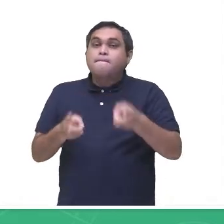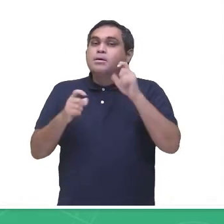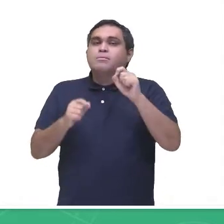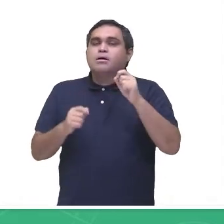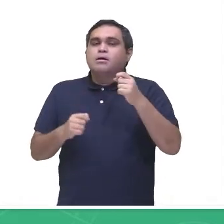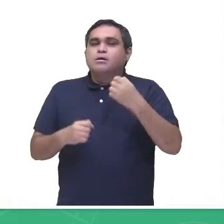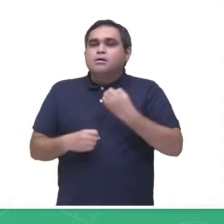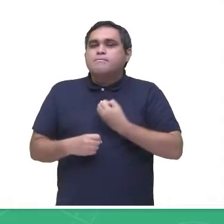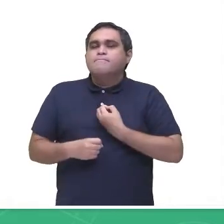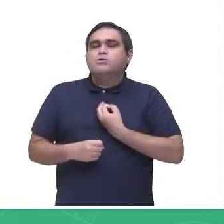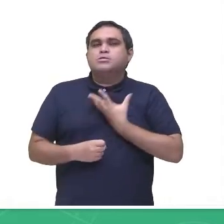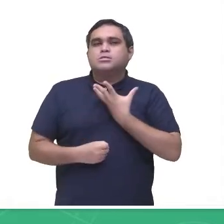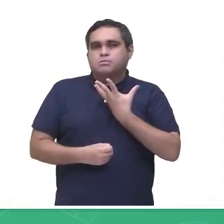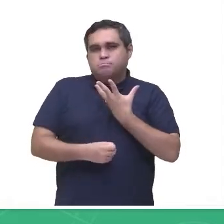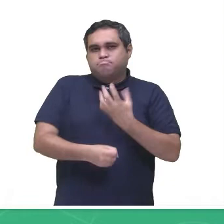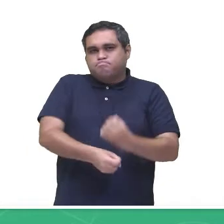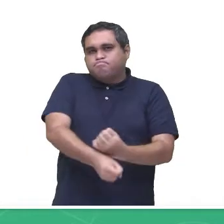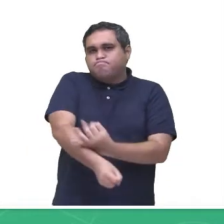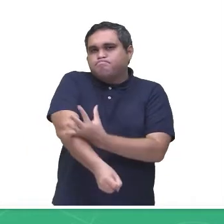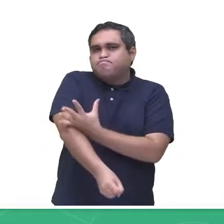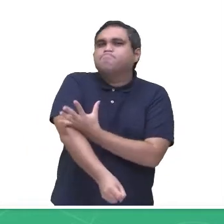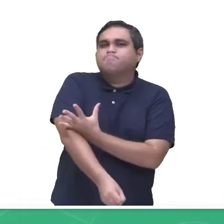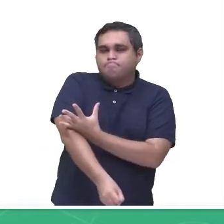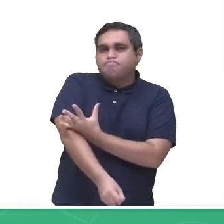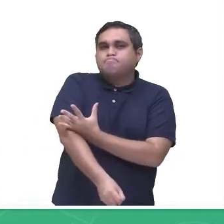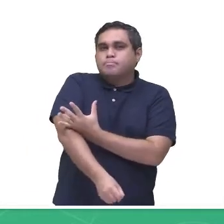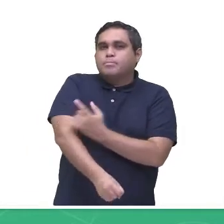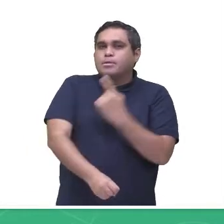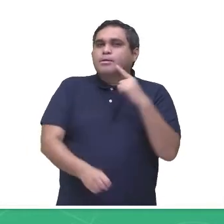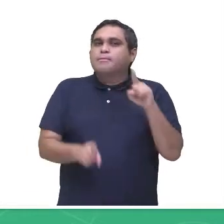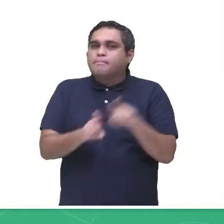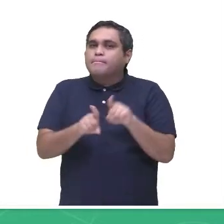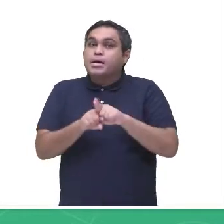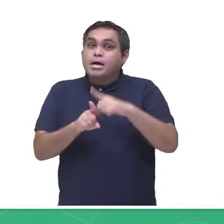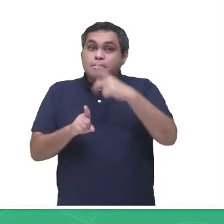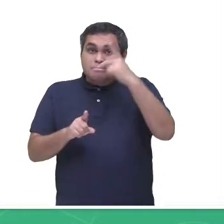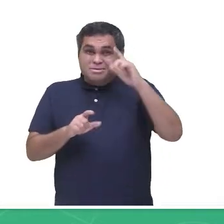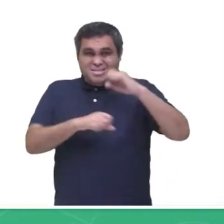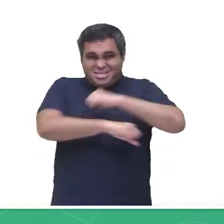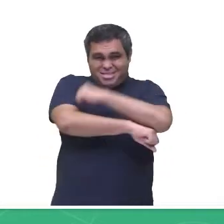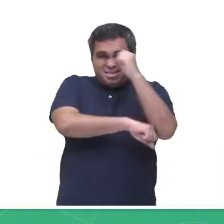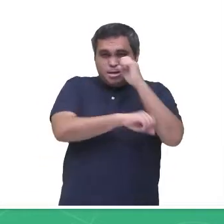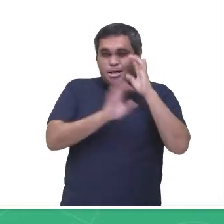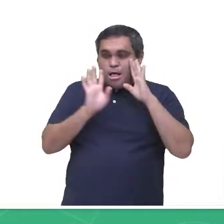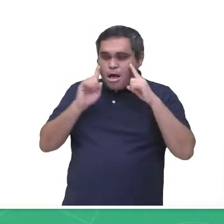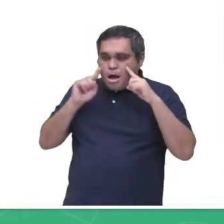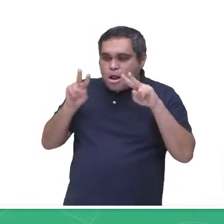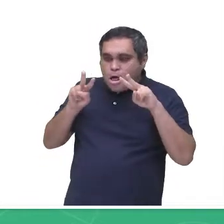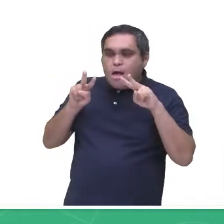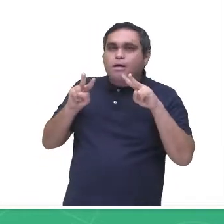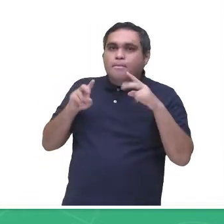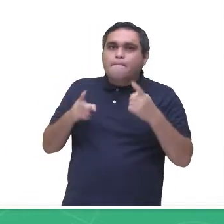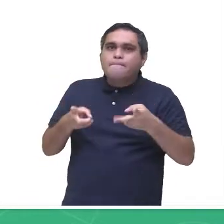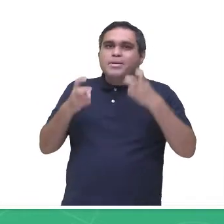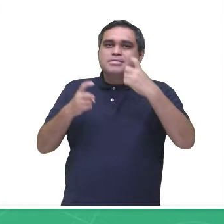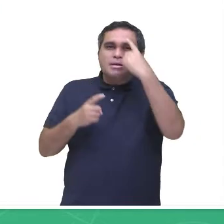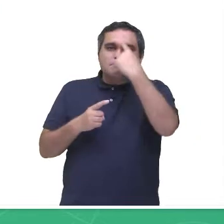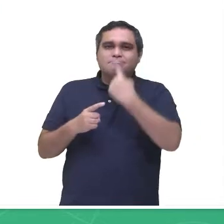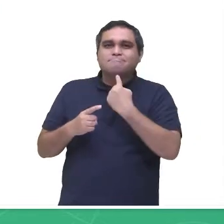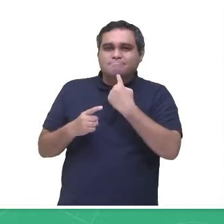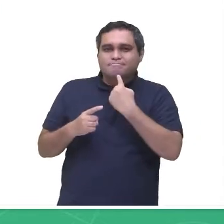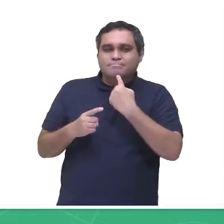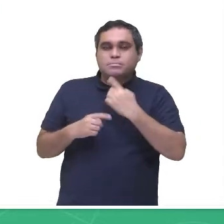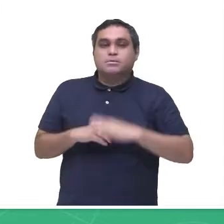contém cada personagem, inclusive aqueles que estão na janela, certo? A questão do que? Da maior momento